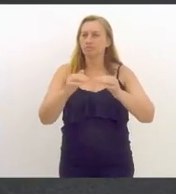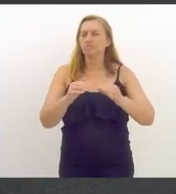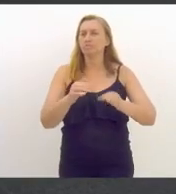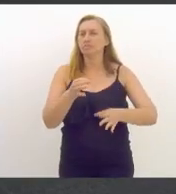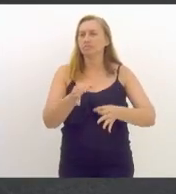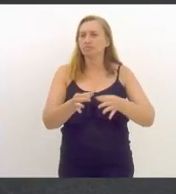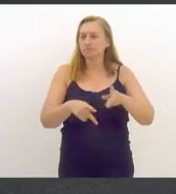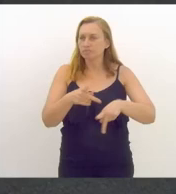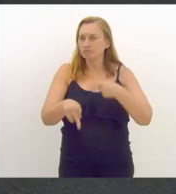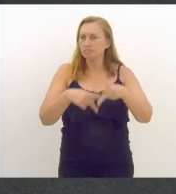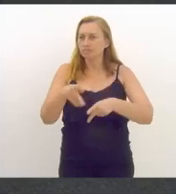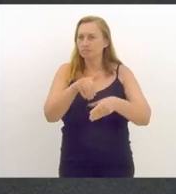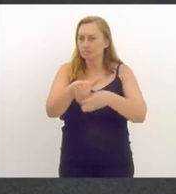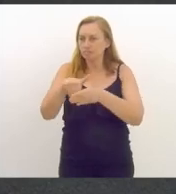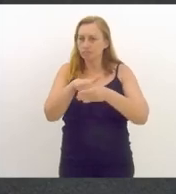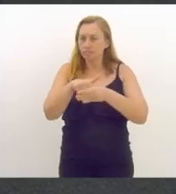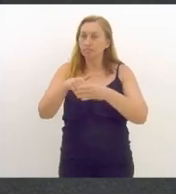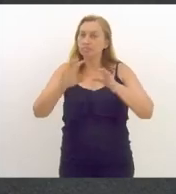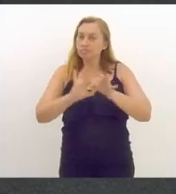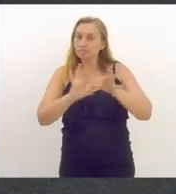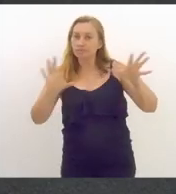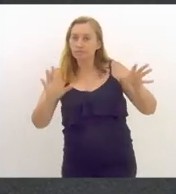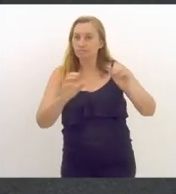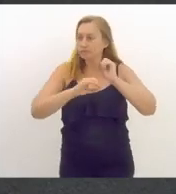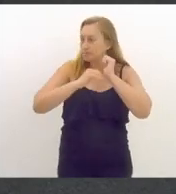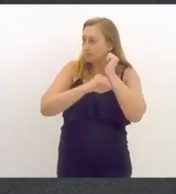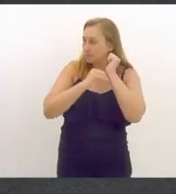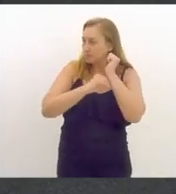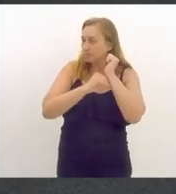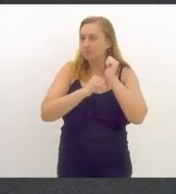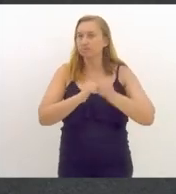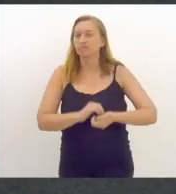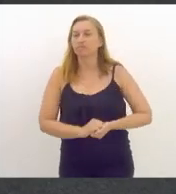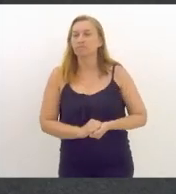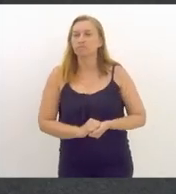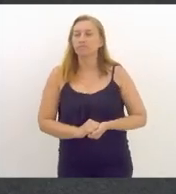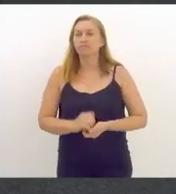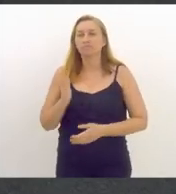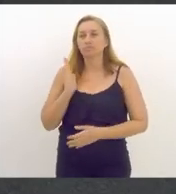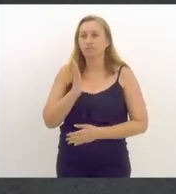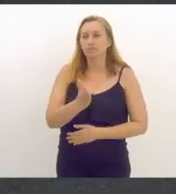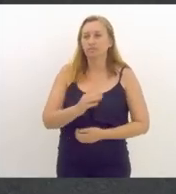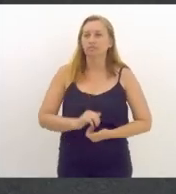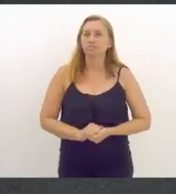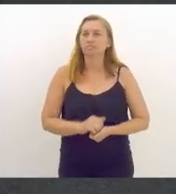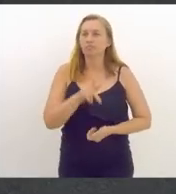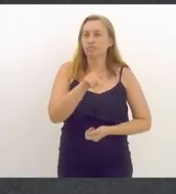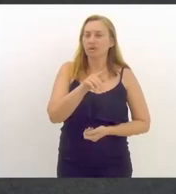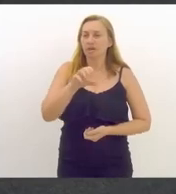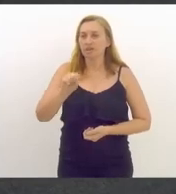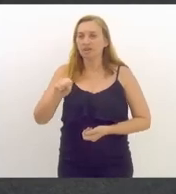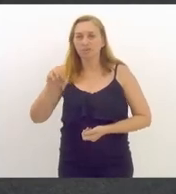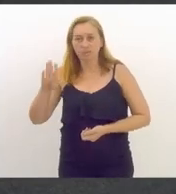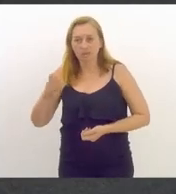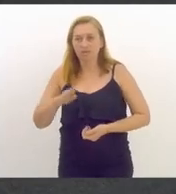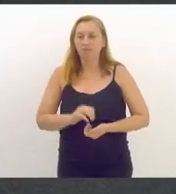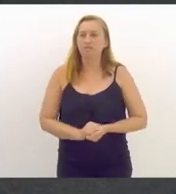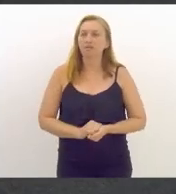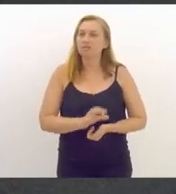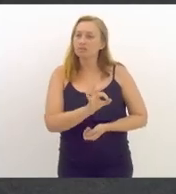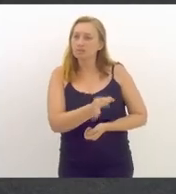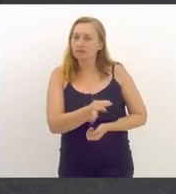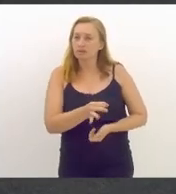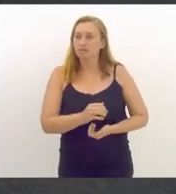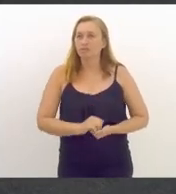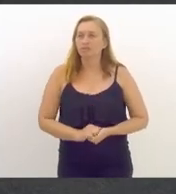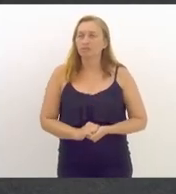manifesta através do voto livre secreto Universal e direto PSB enfaticamente